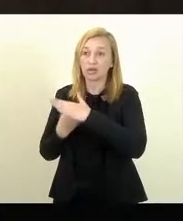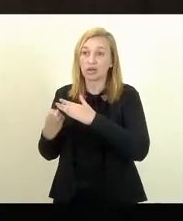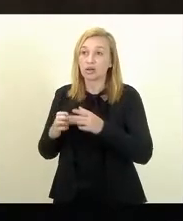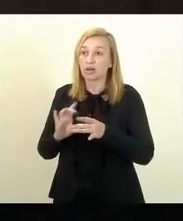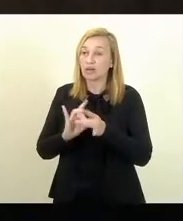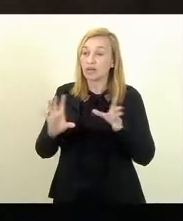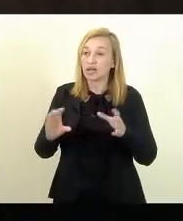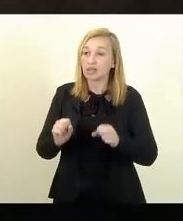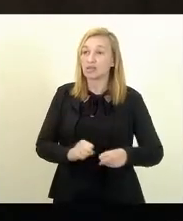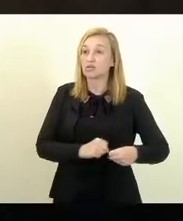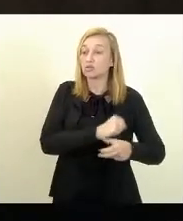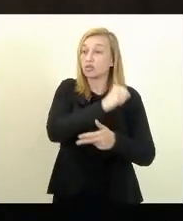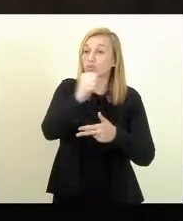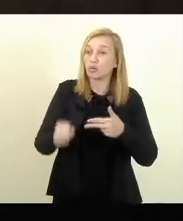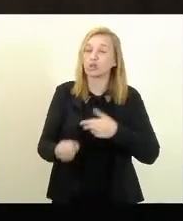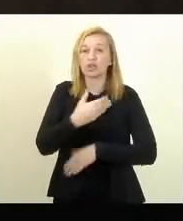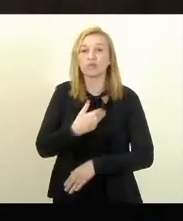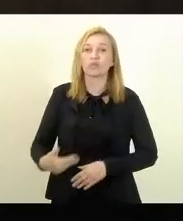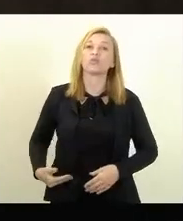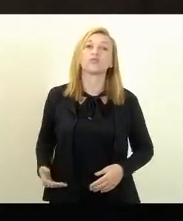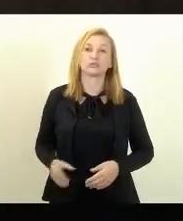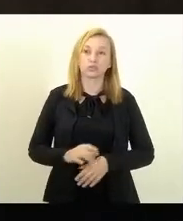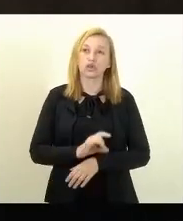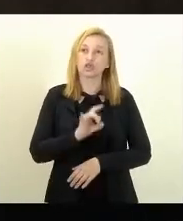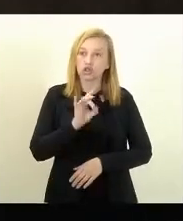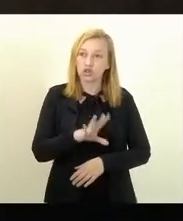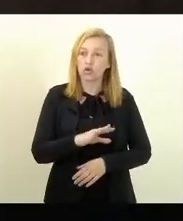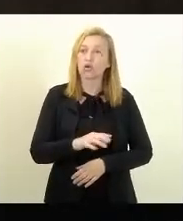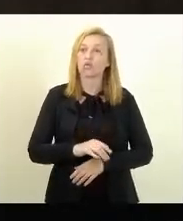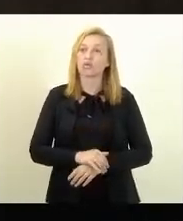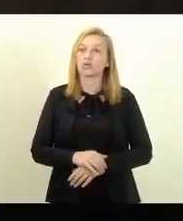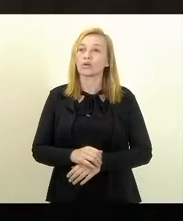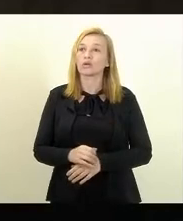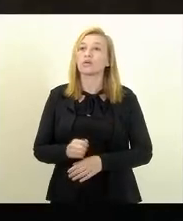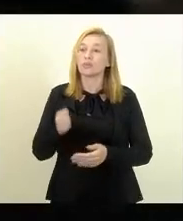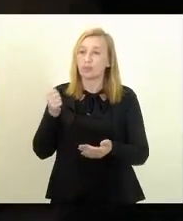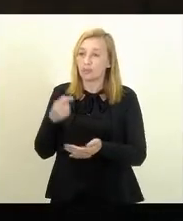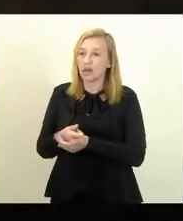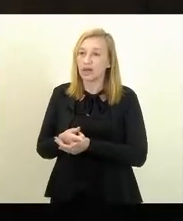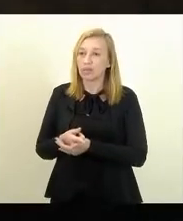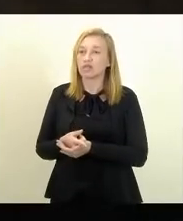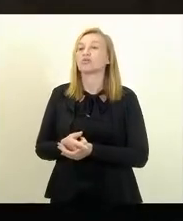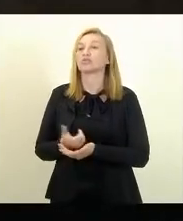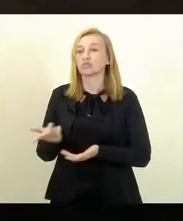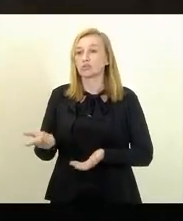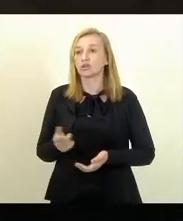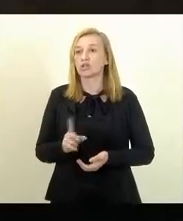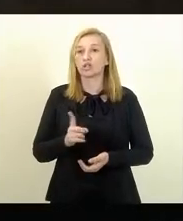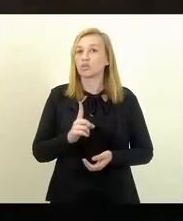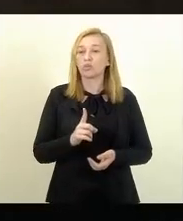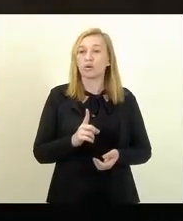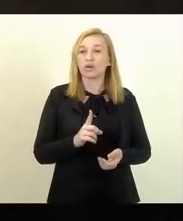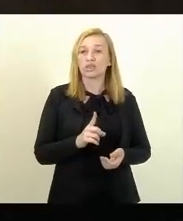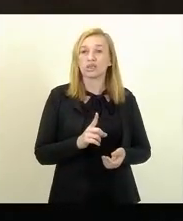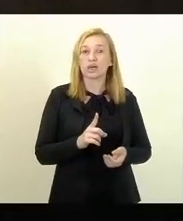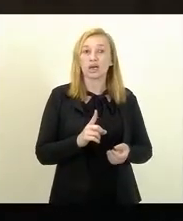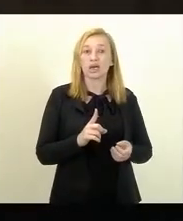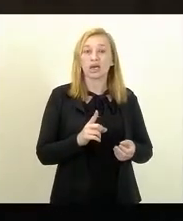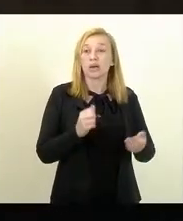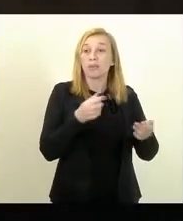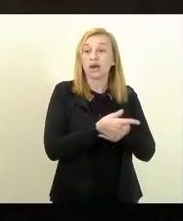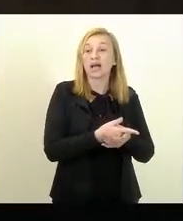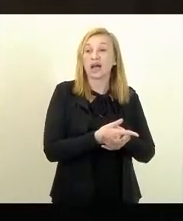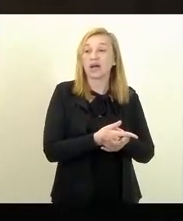poder público, que só pode mexer se for para gastar com pagamento de encargos. Não pode ser para aumentar o patrimônio da empresa,